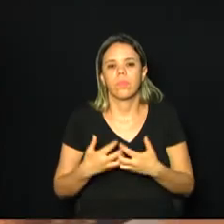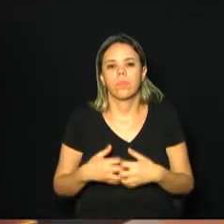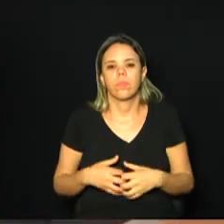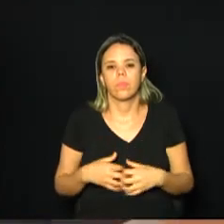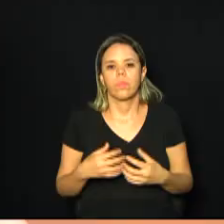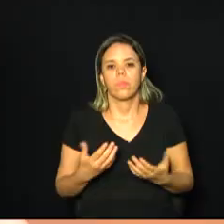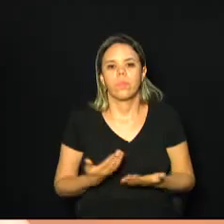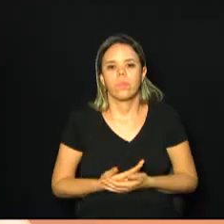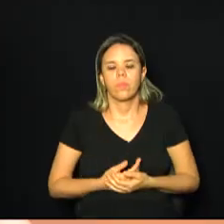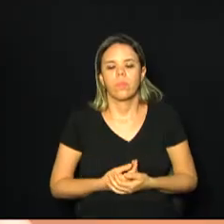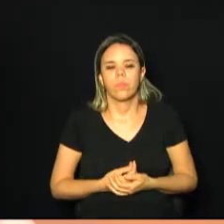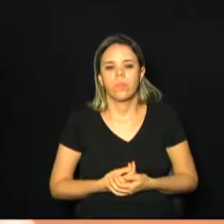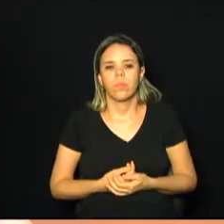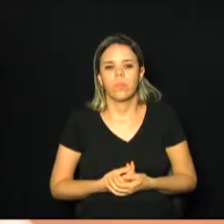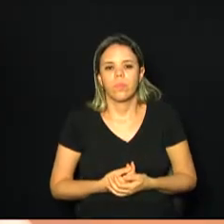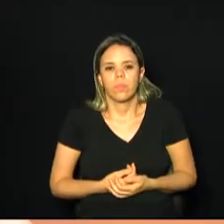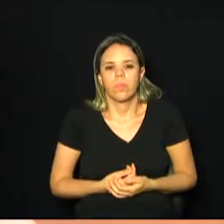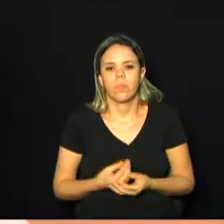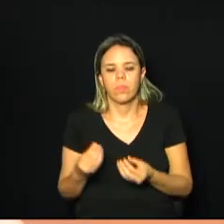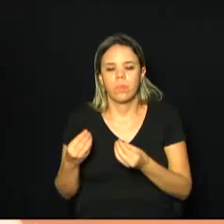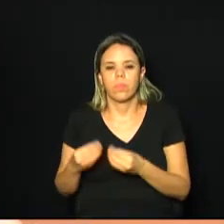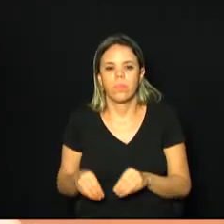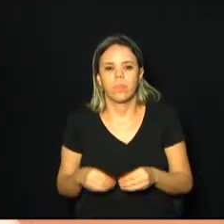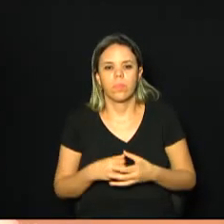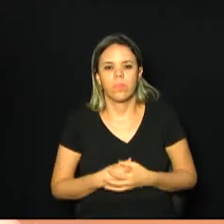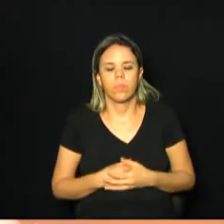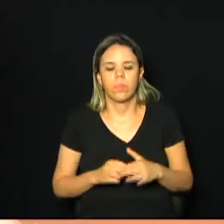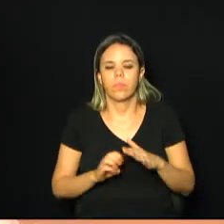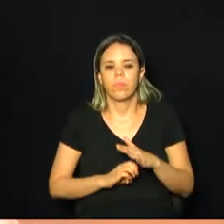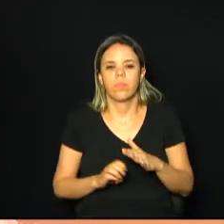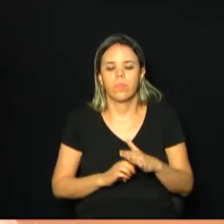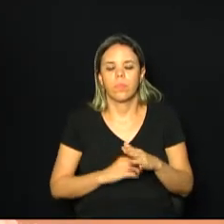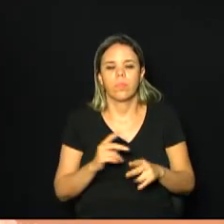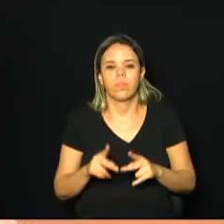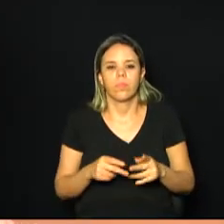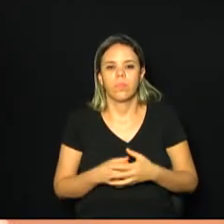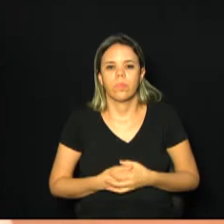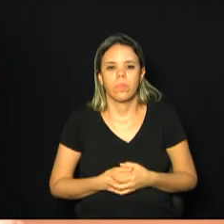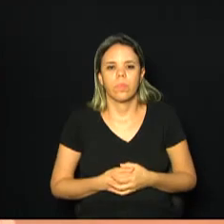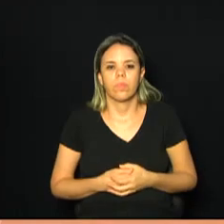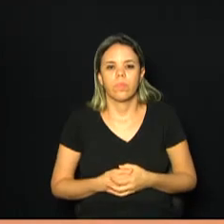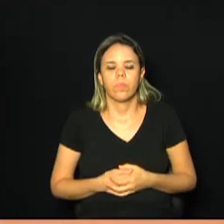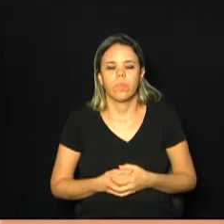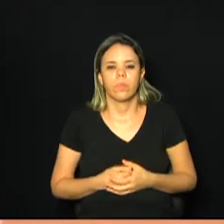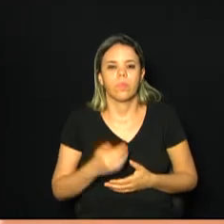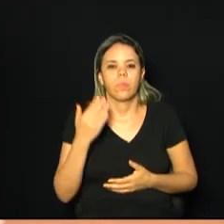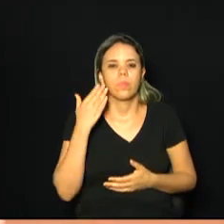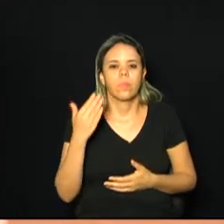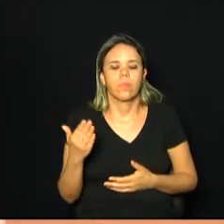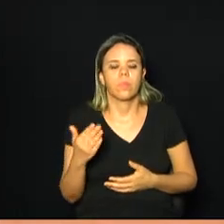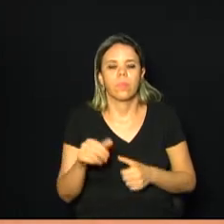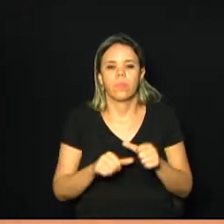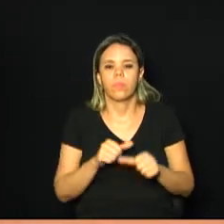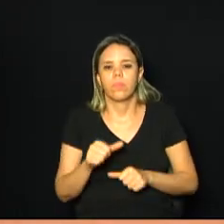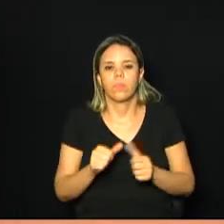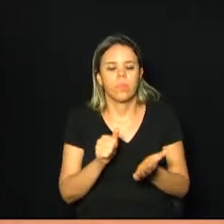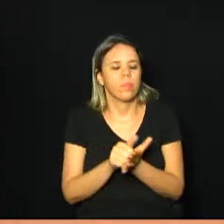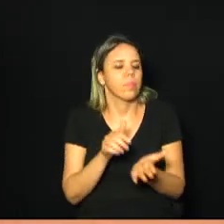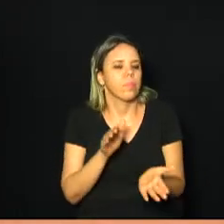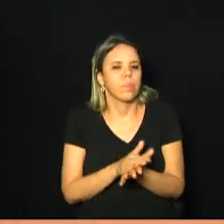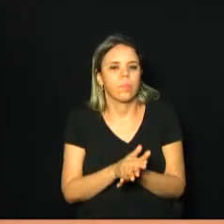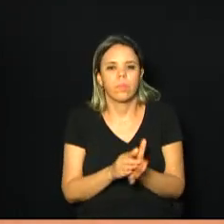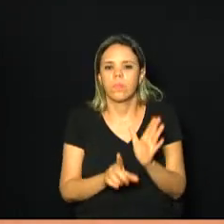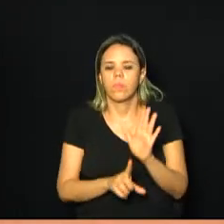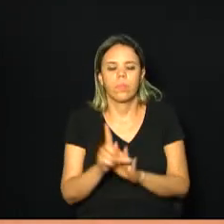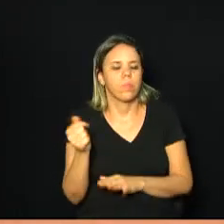maneira que não venha lesar, né, as empresas e as pessoas. Perfeito. Muito obrigado. É não transformar as multas como fonte de